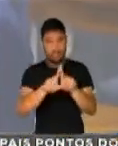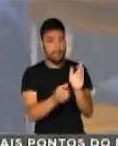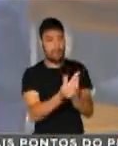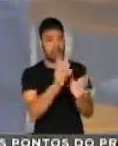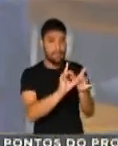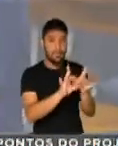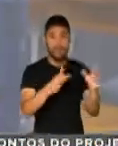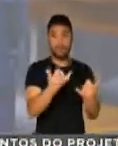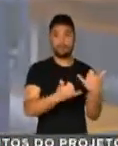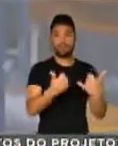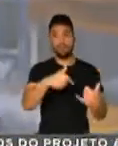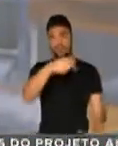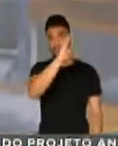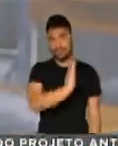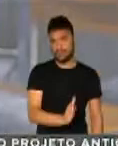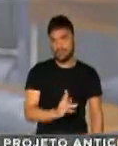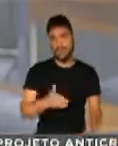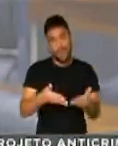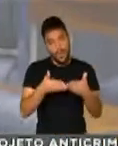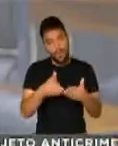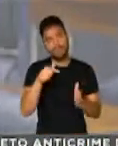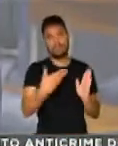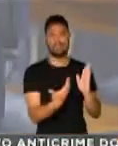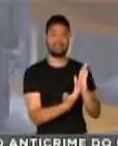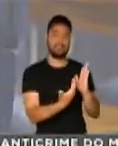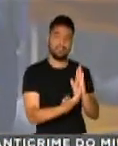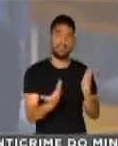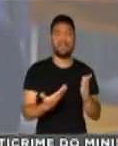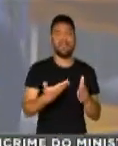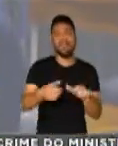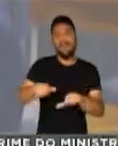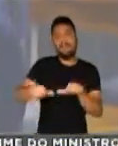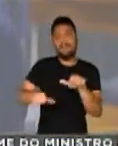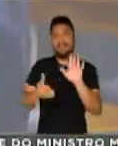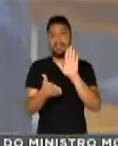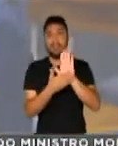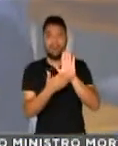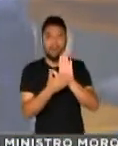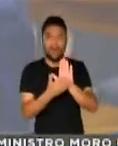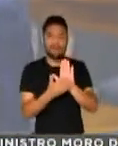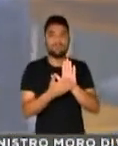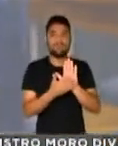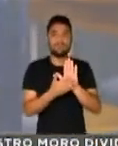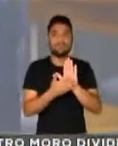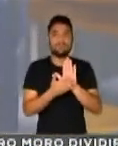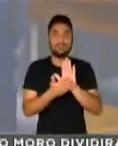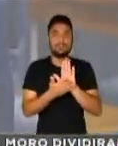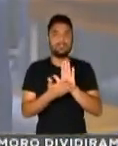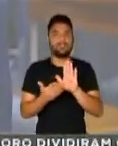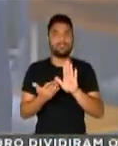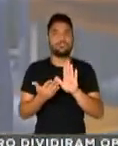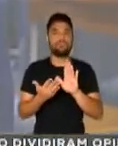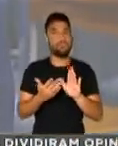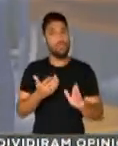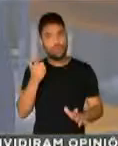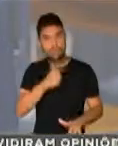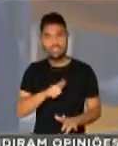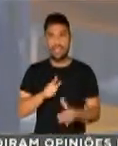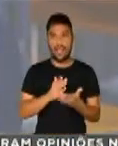aconteçam no nosso país. Então peço que esse plenário avalie essa possibilidade para que façamos aqui